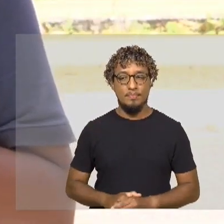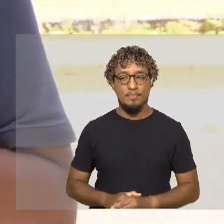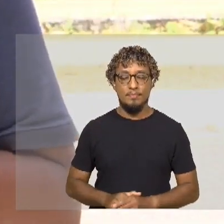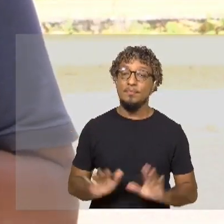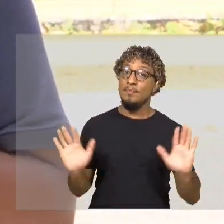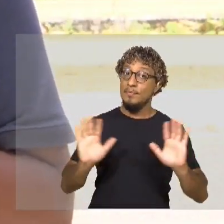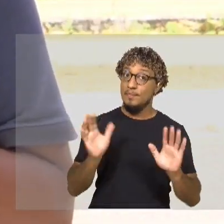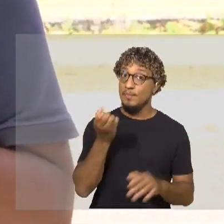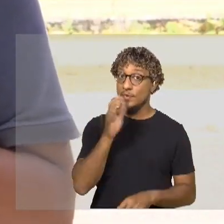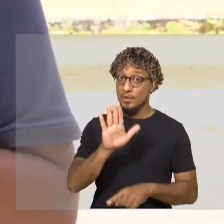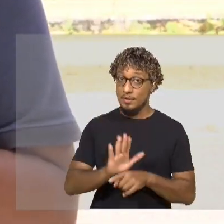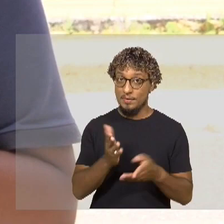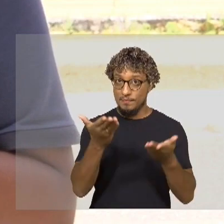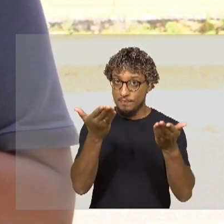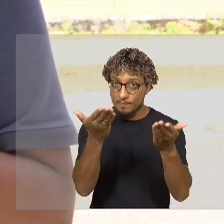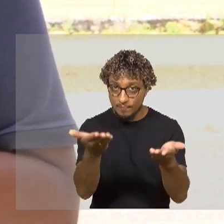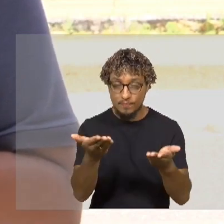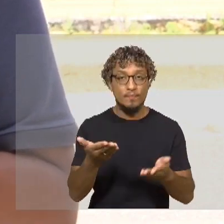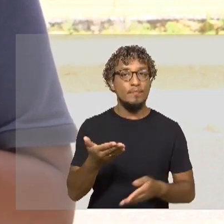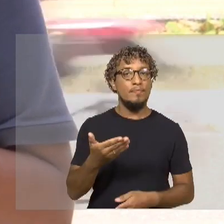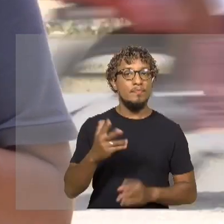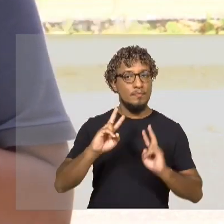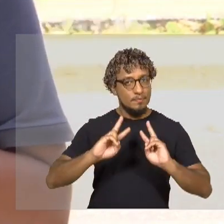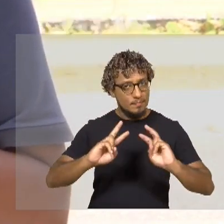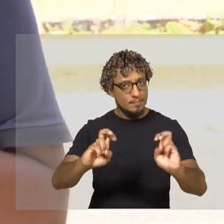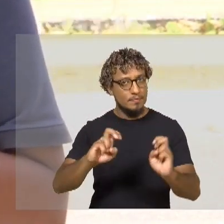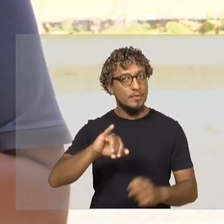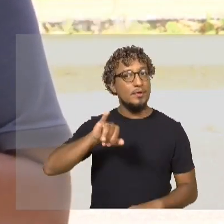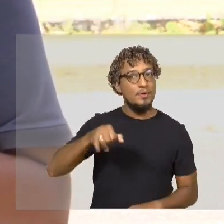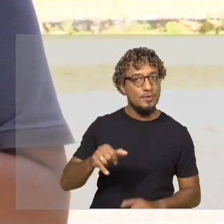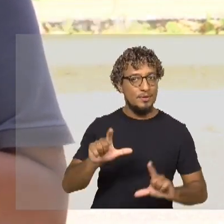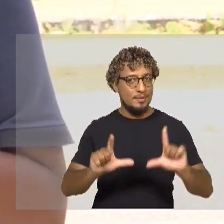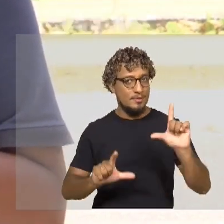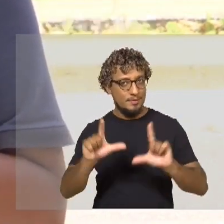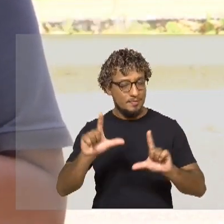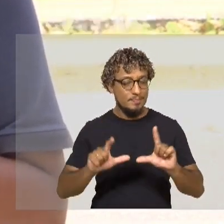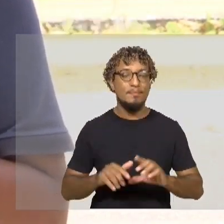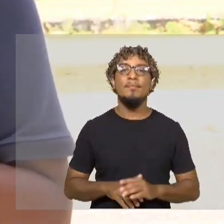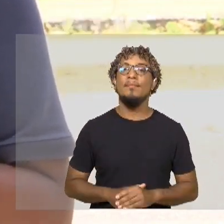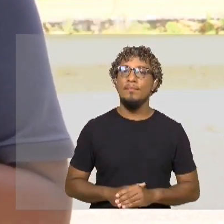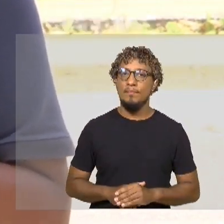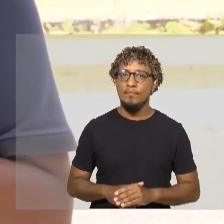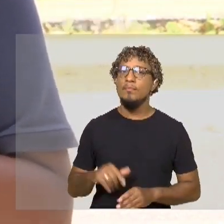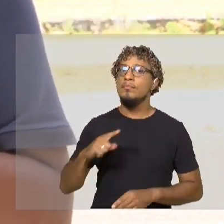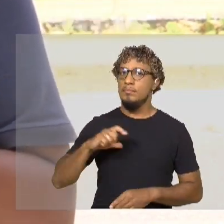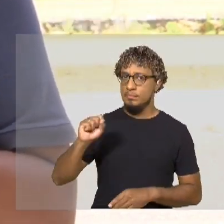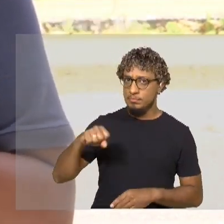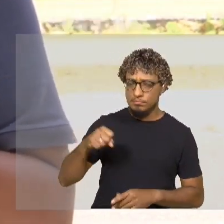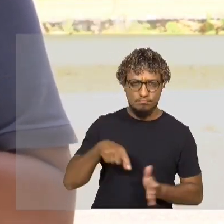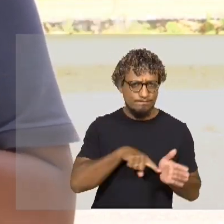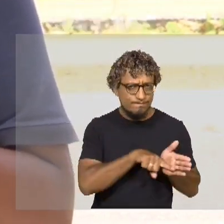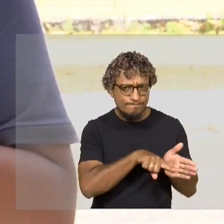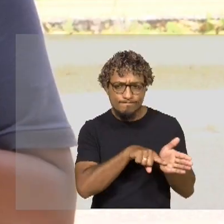Olá, boa tarde a você e a todos que nos acompanham pelo Jota. Isso mesmo, Ana, a Operação Polígono 5